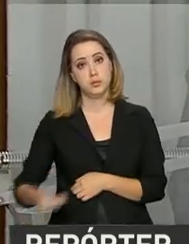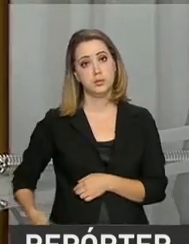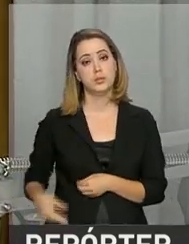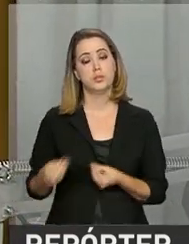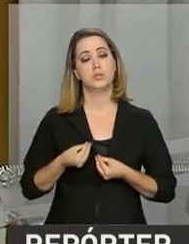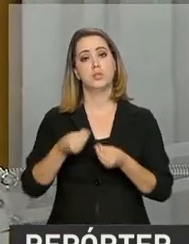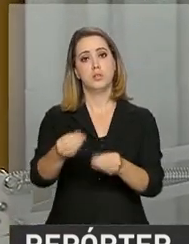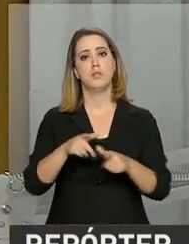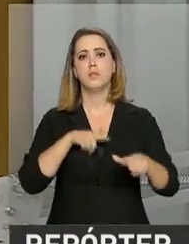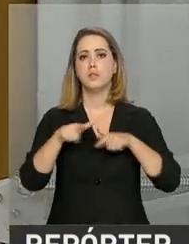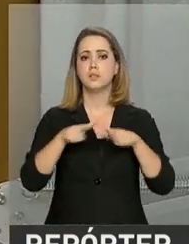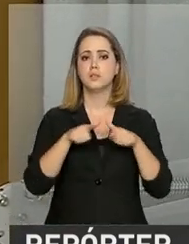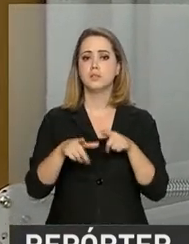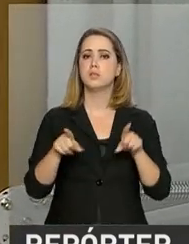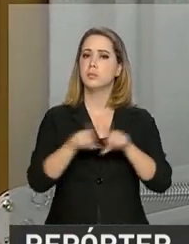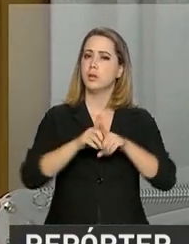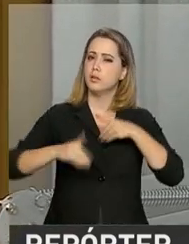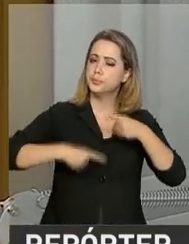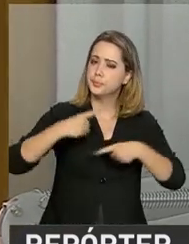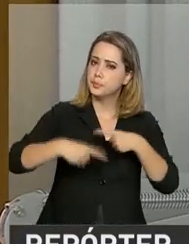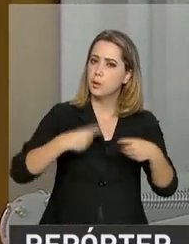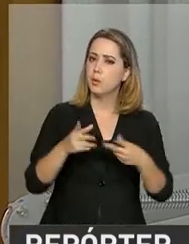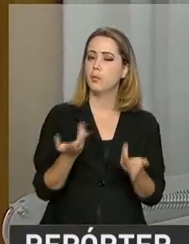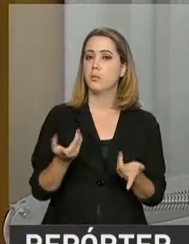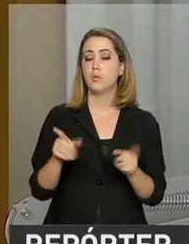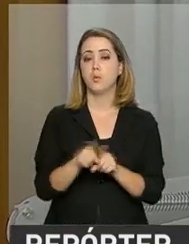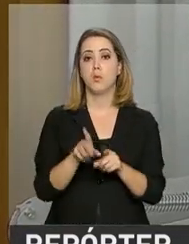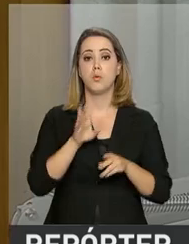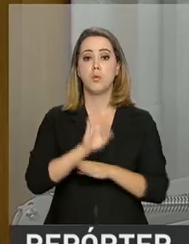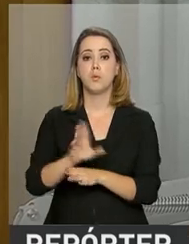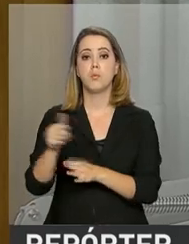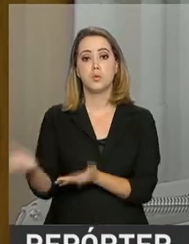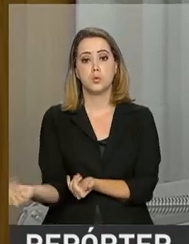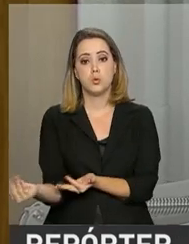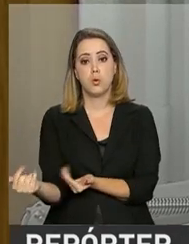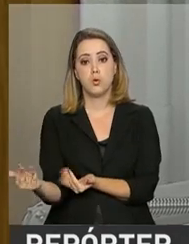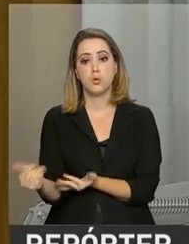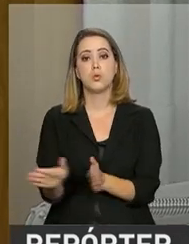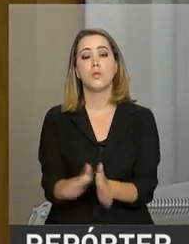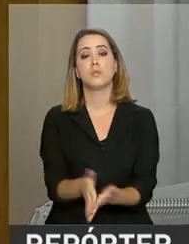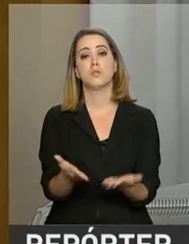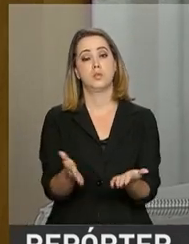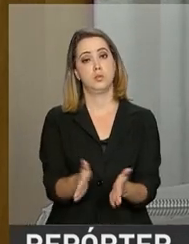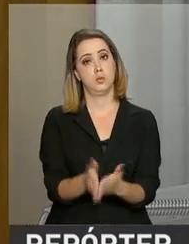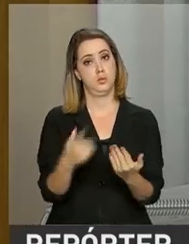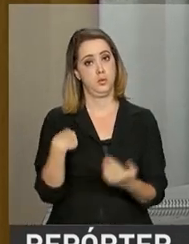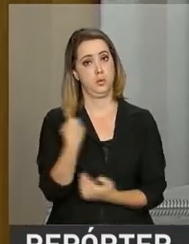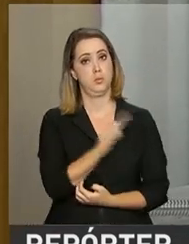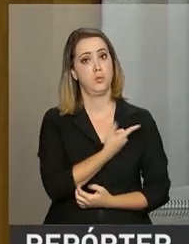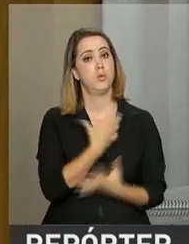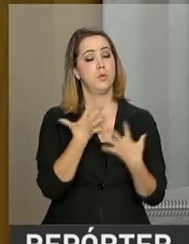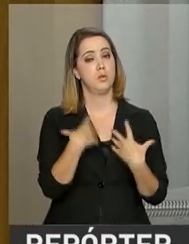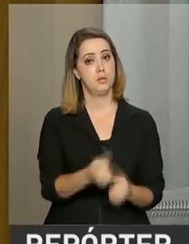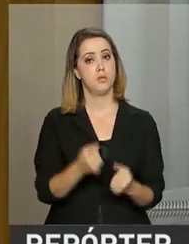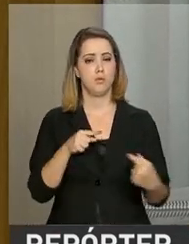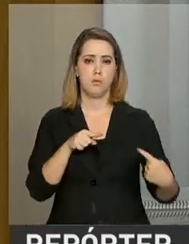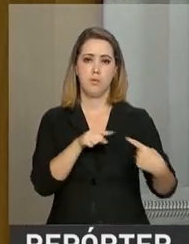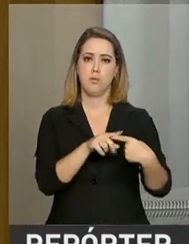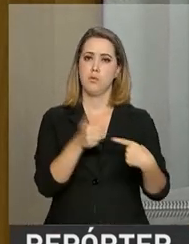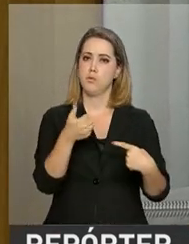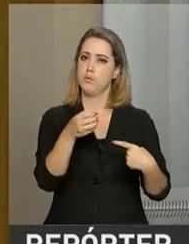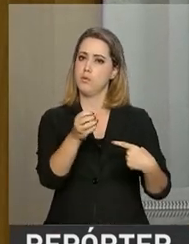levar ações e políticas públicas voltada paraos jovens de baixa renda nós vamos atingir um público